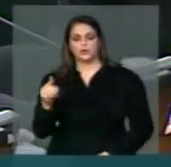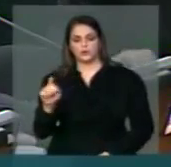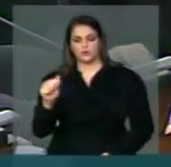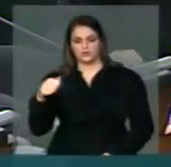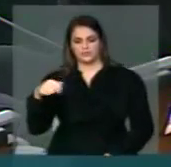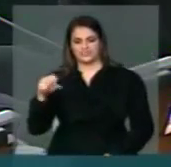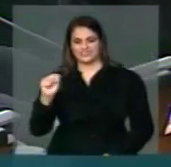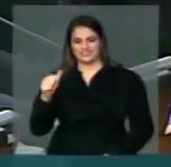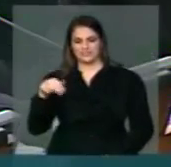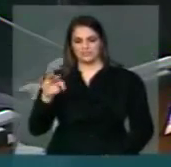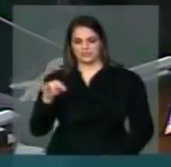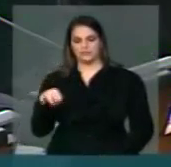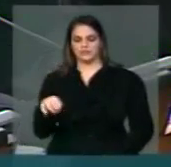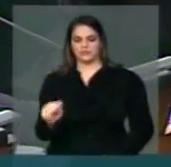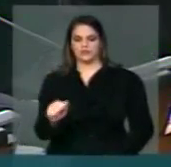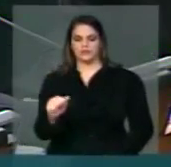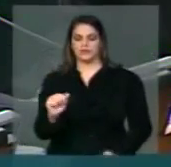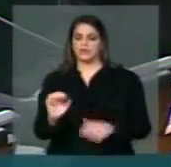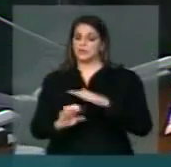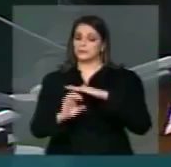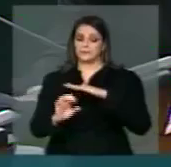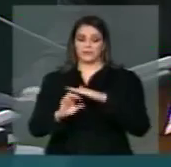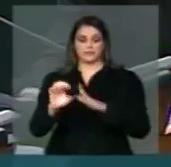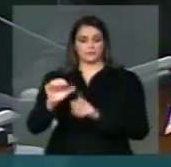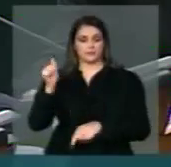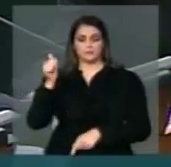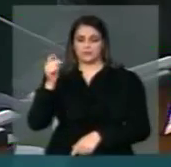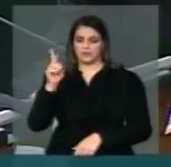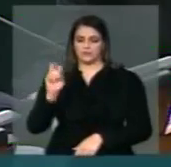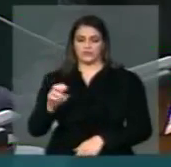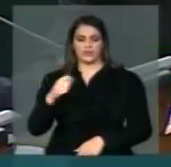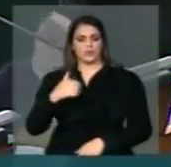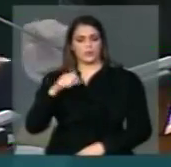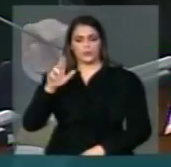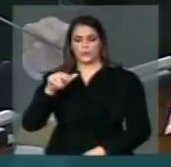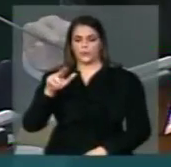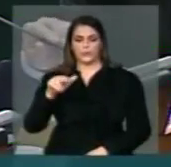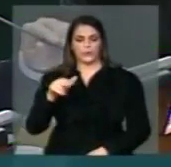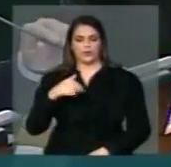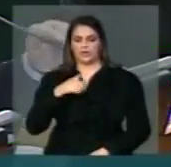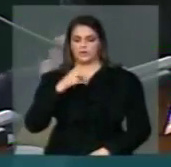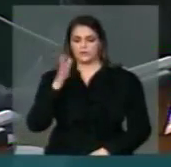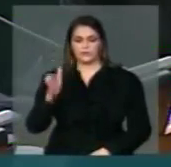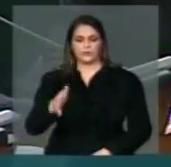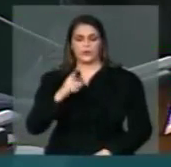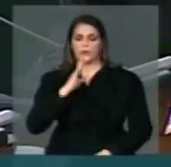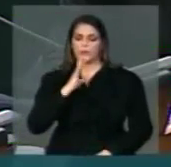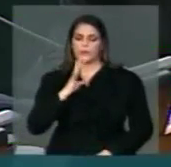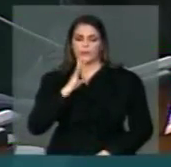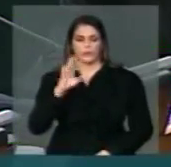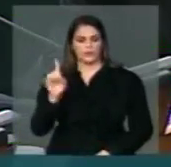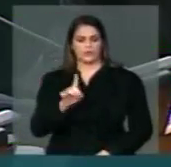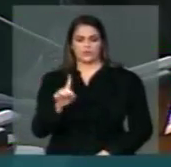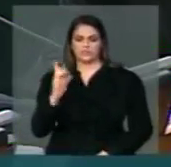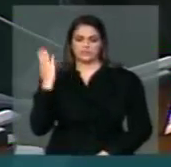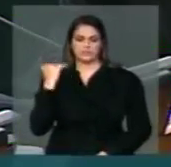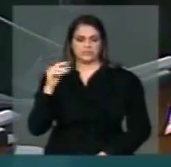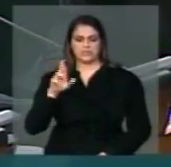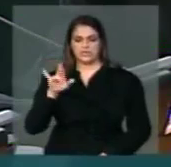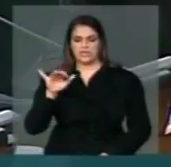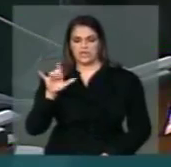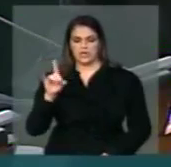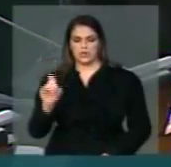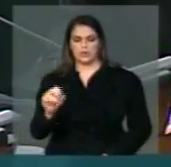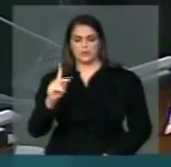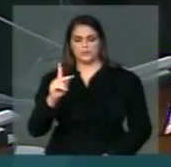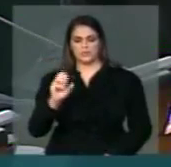à sede da empresa que eu jamais tinha ido, não conhecia, nunca tinha visto o senhor Ricardo Pessoa na minha vida, como